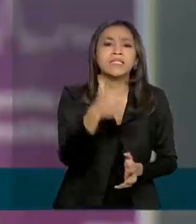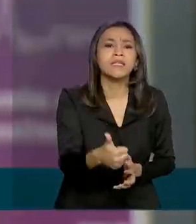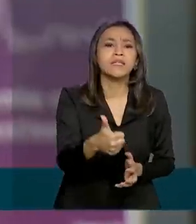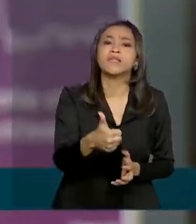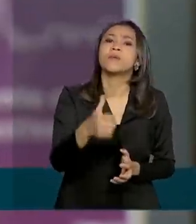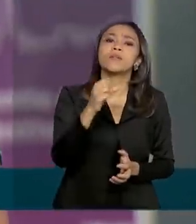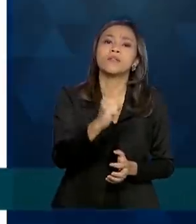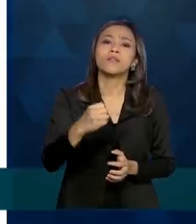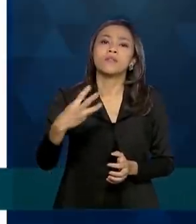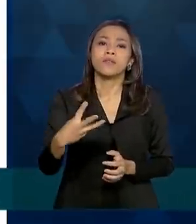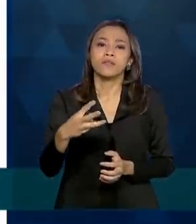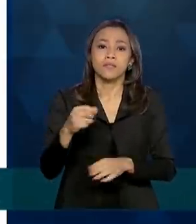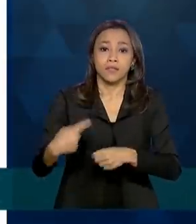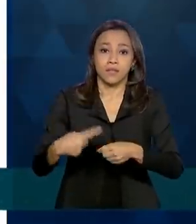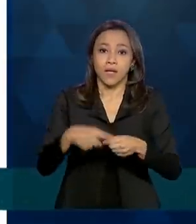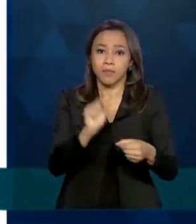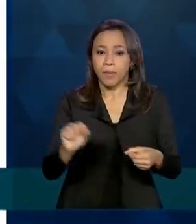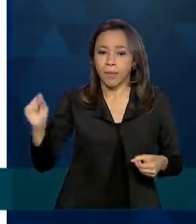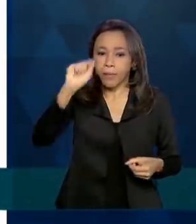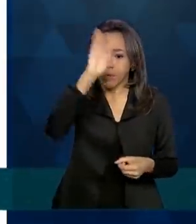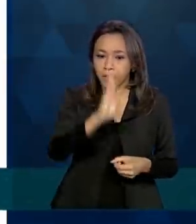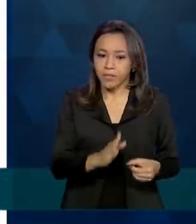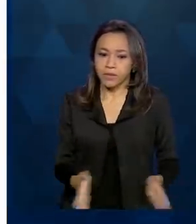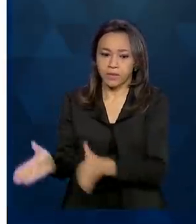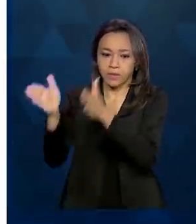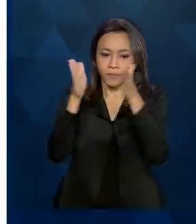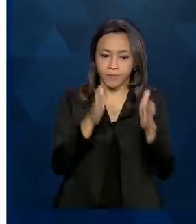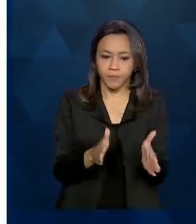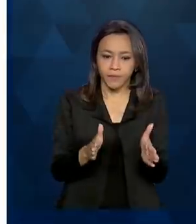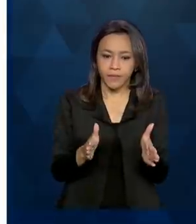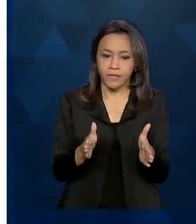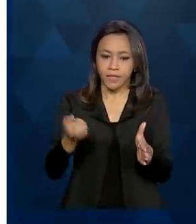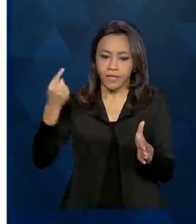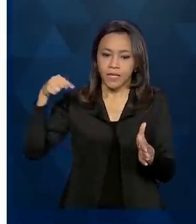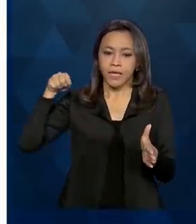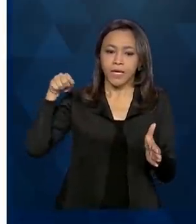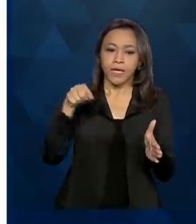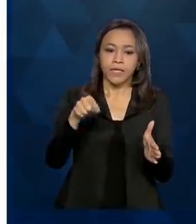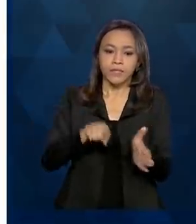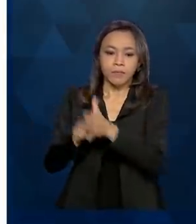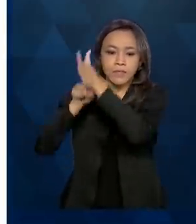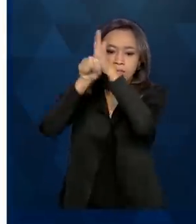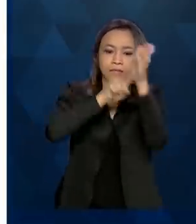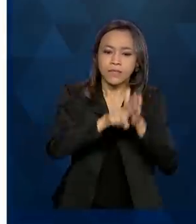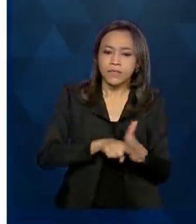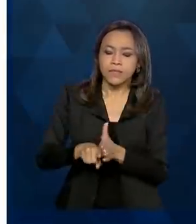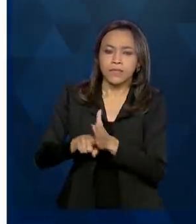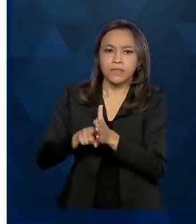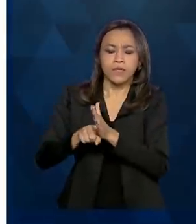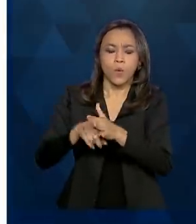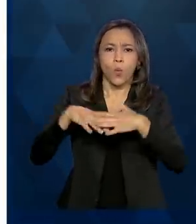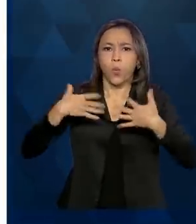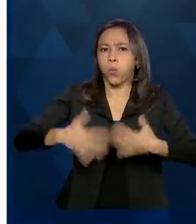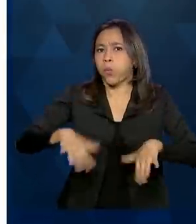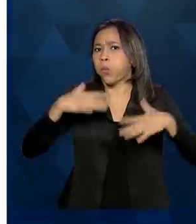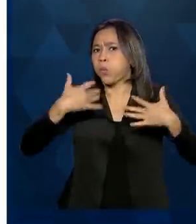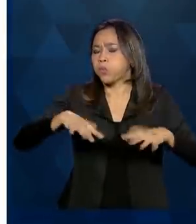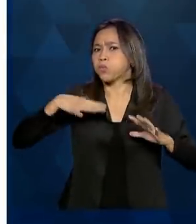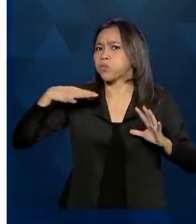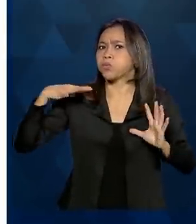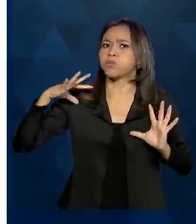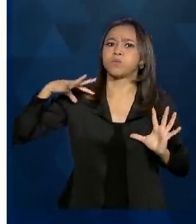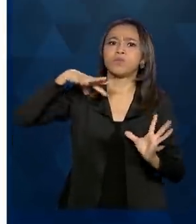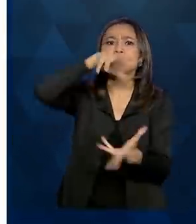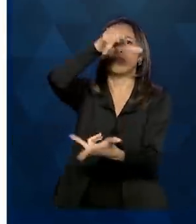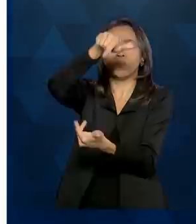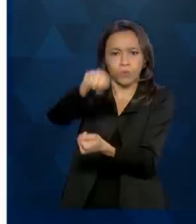brasileiras. Esse estudo, ele é o maior estudo epidemiológico do mundo sobre coronavírus hoje, em dois